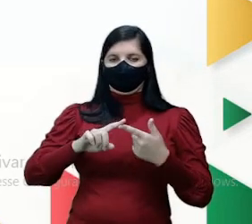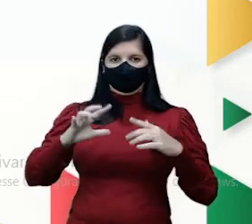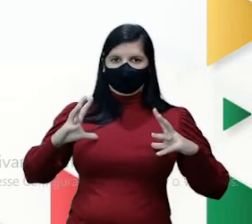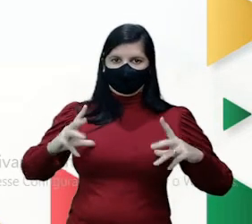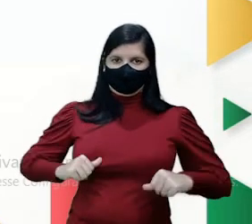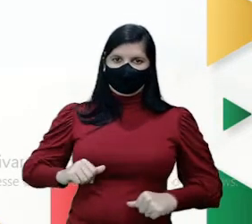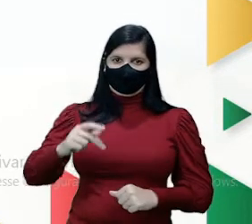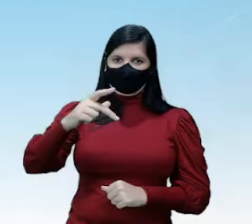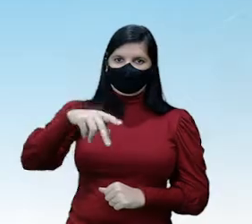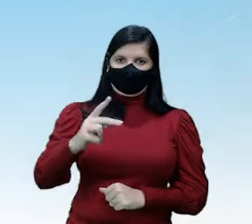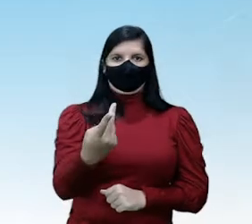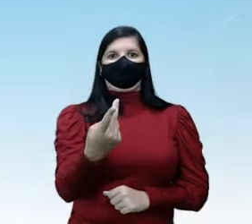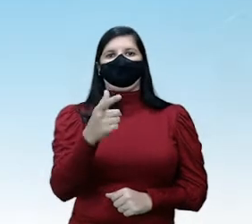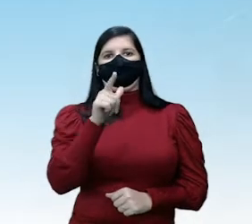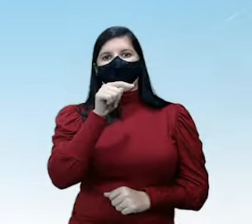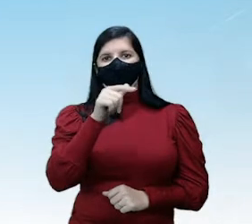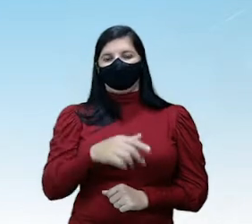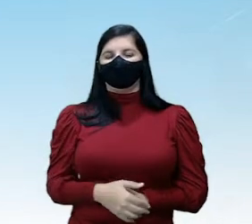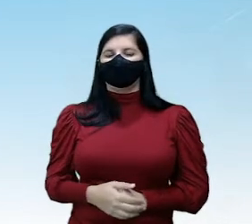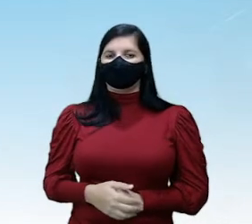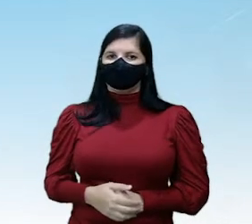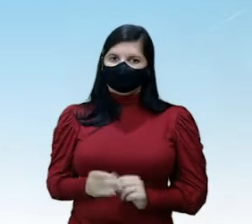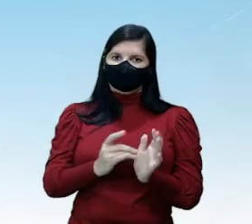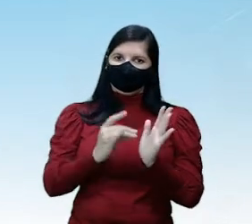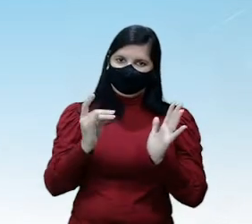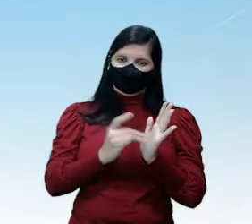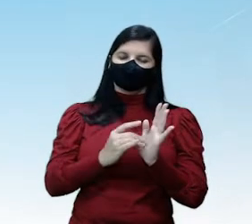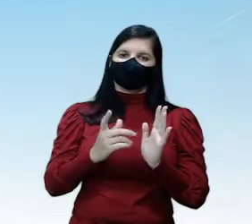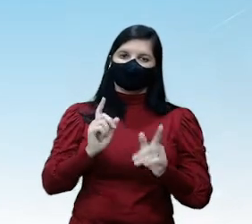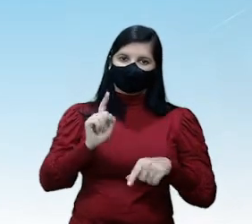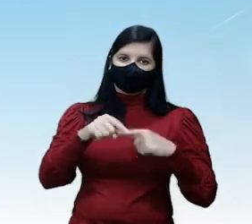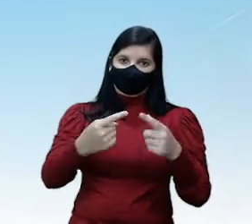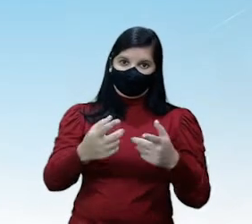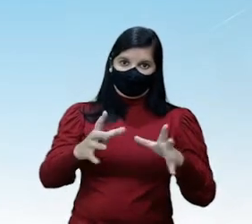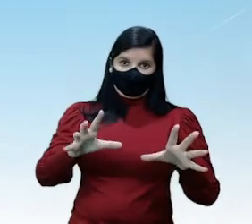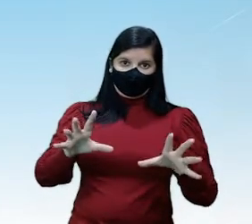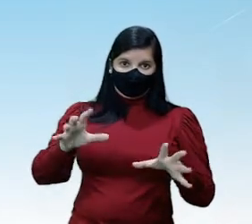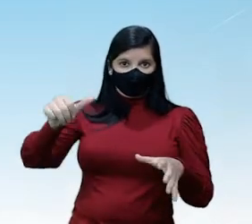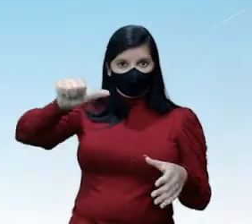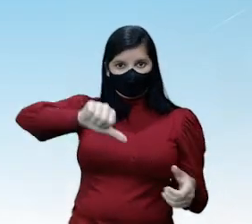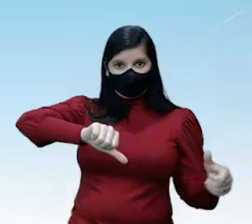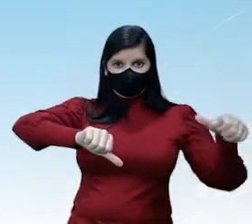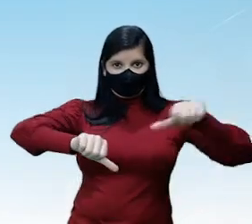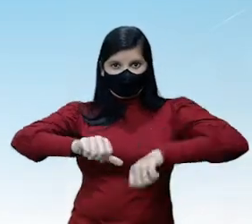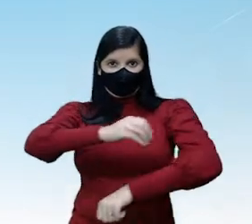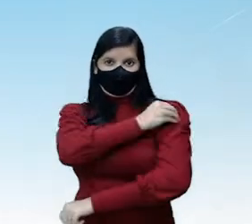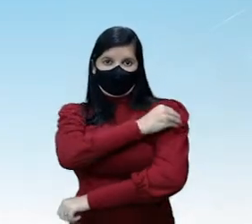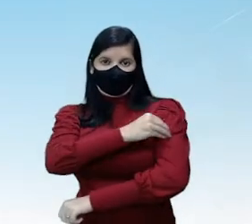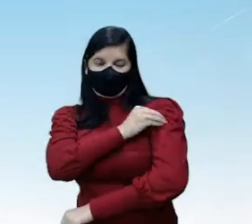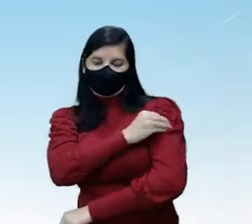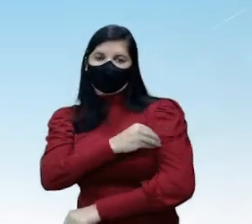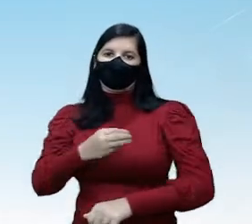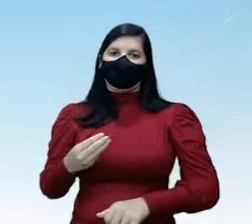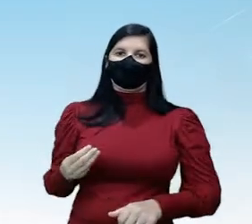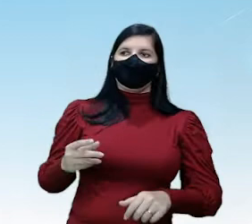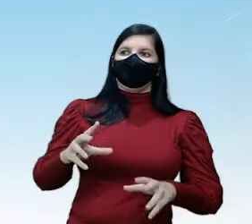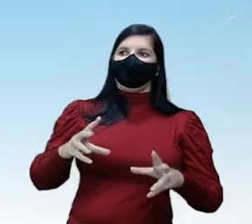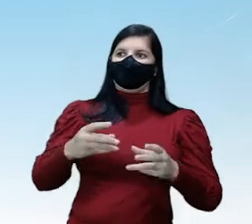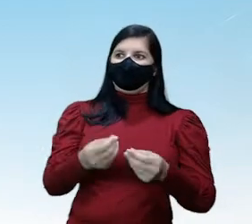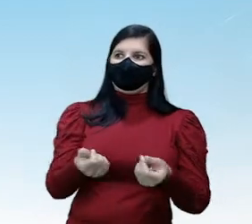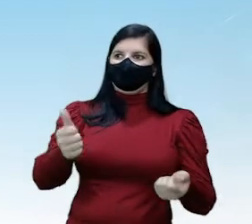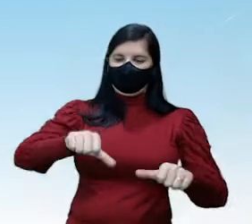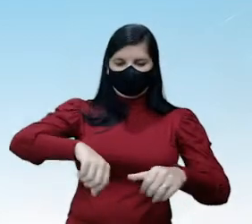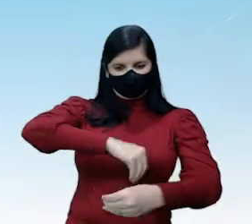o pH da água. Isso mesmo, depois de adicionar cloro ou ozônio para a eliminação